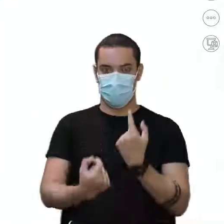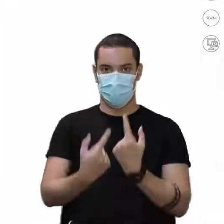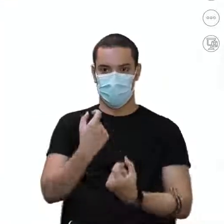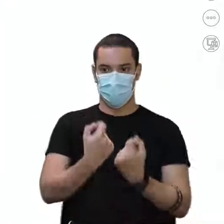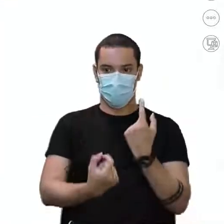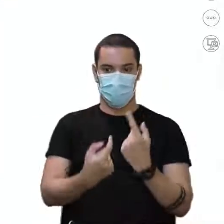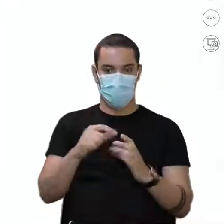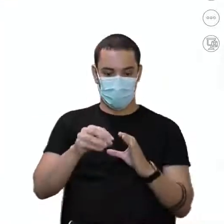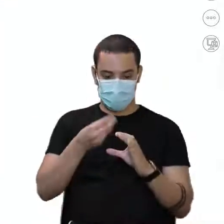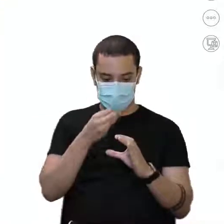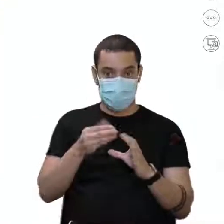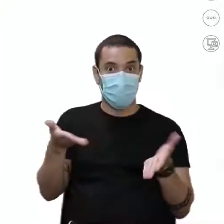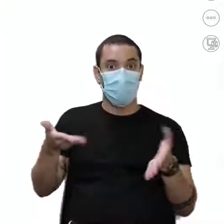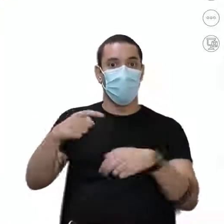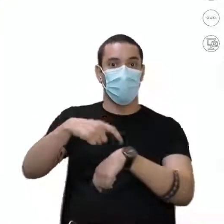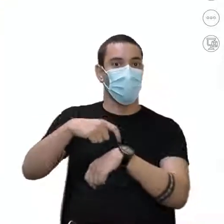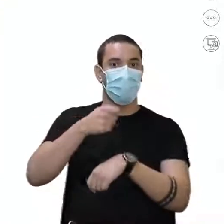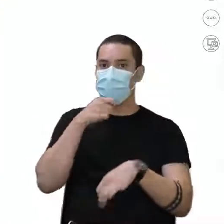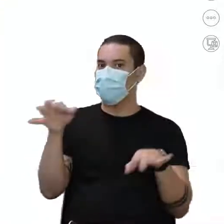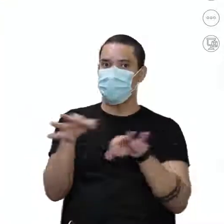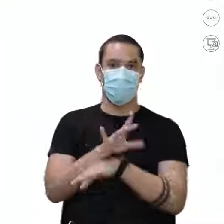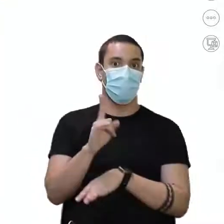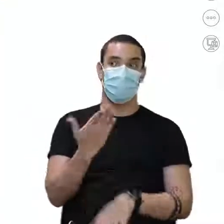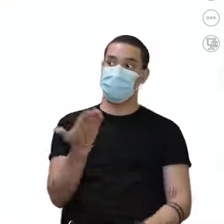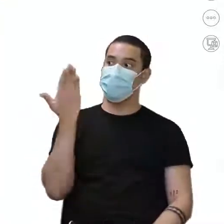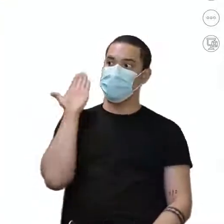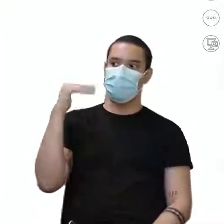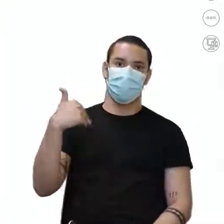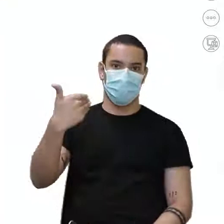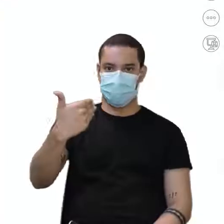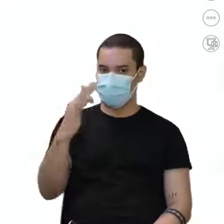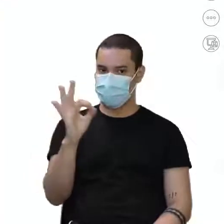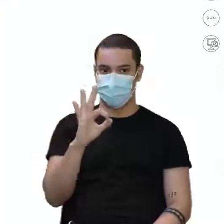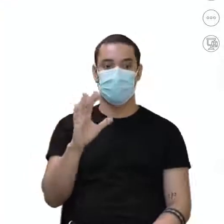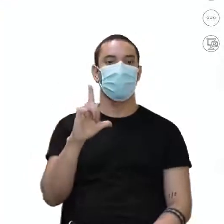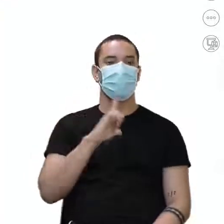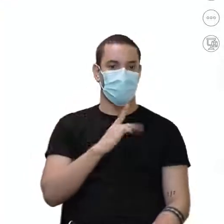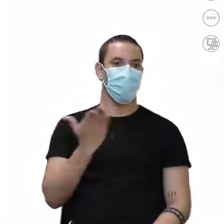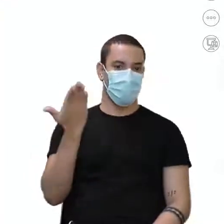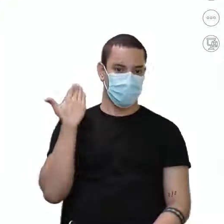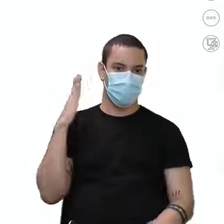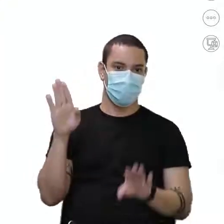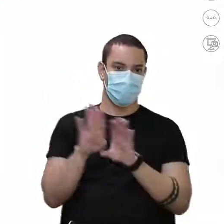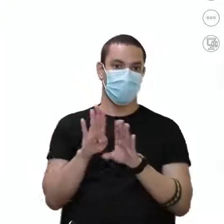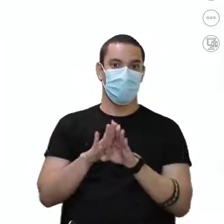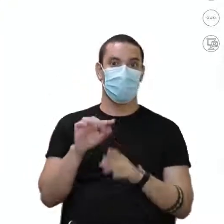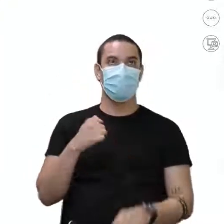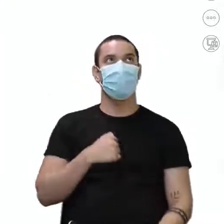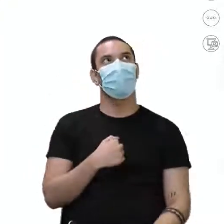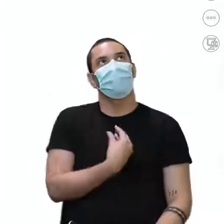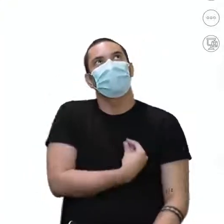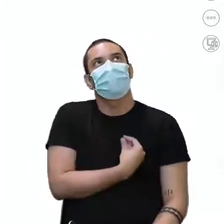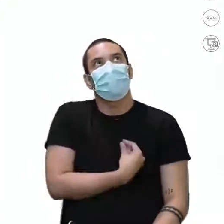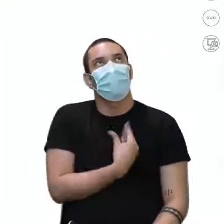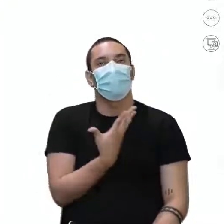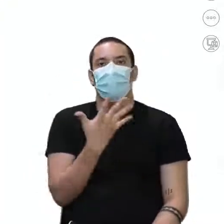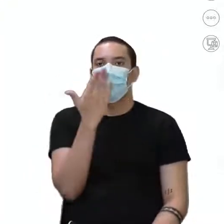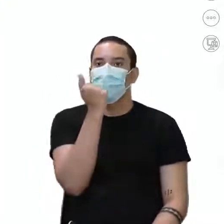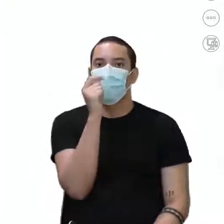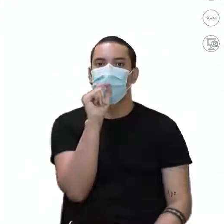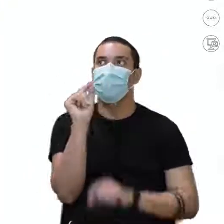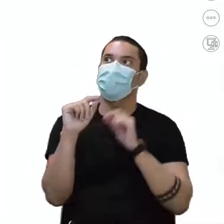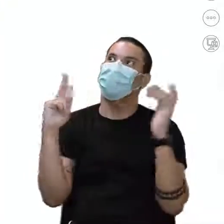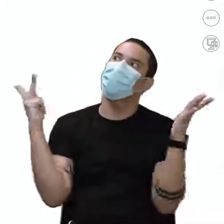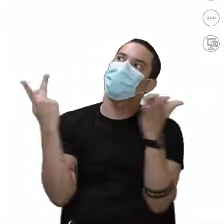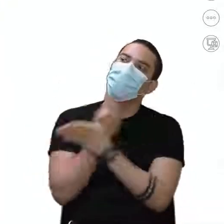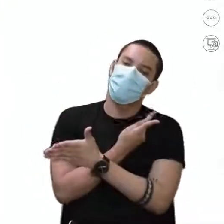usa o presente contínuo. Ainda tem o passado contínuo também, que é eu estava comendo quando alguma coisa aconteceu.